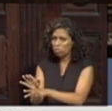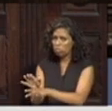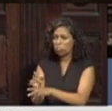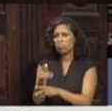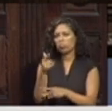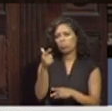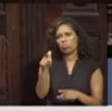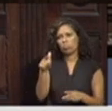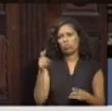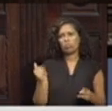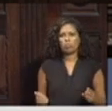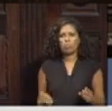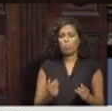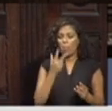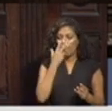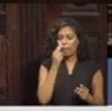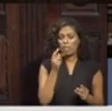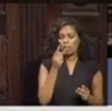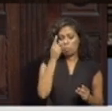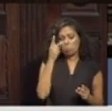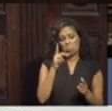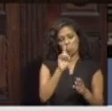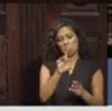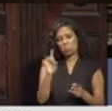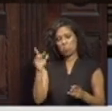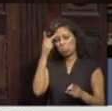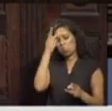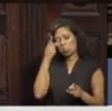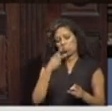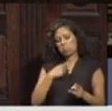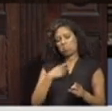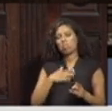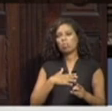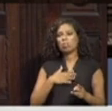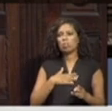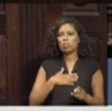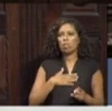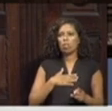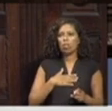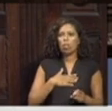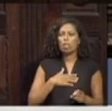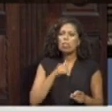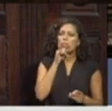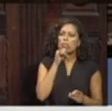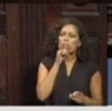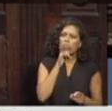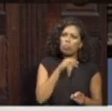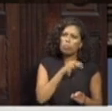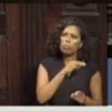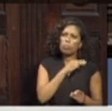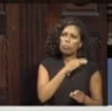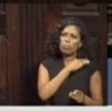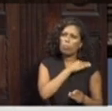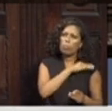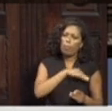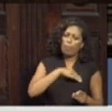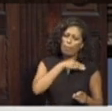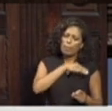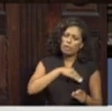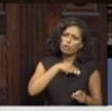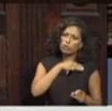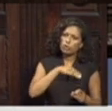as forças federais e as forças estaduais? Nenhuma integração. Existe desconfiança de parte a